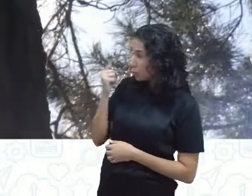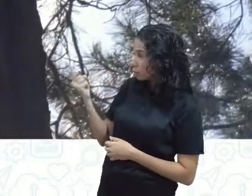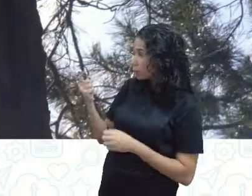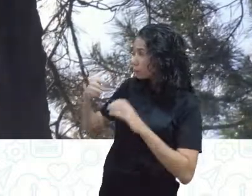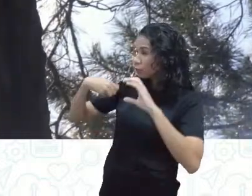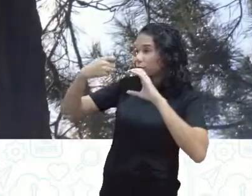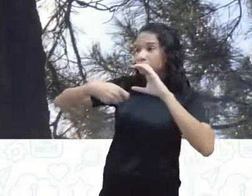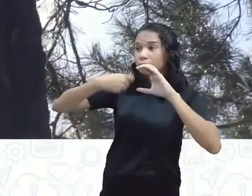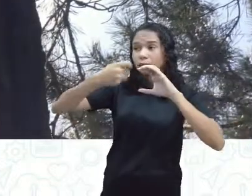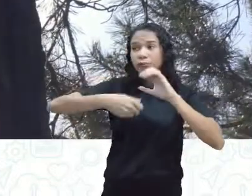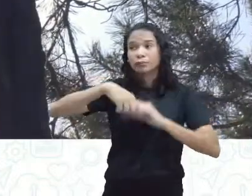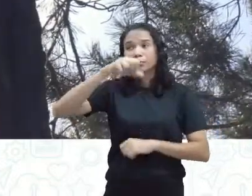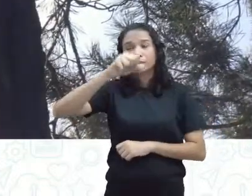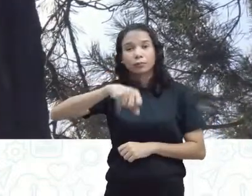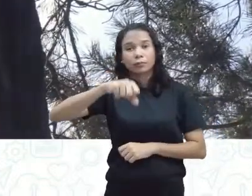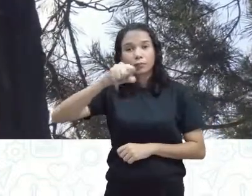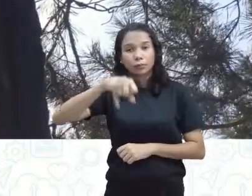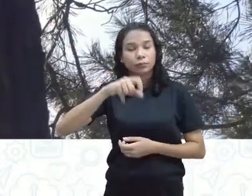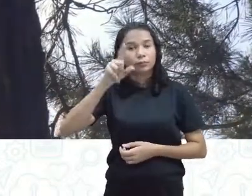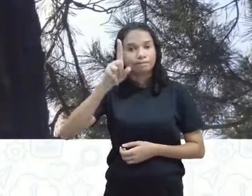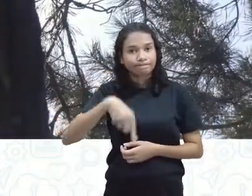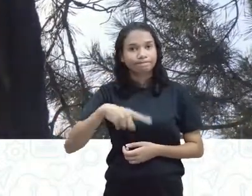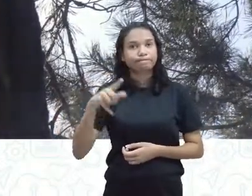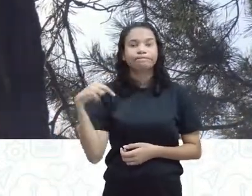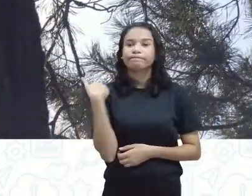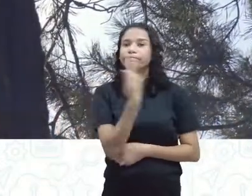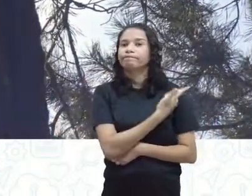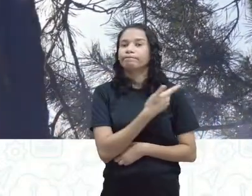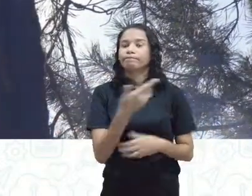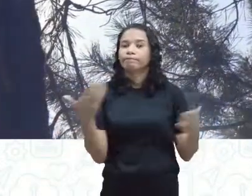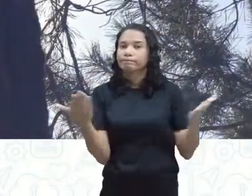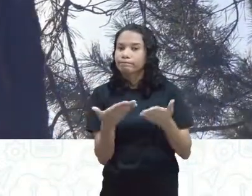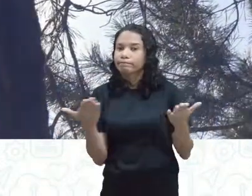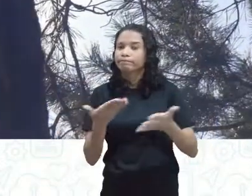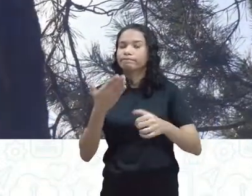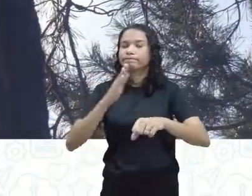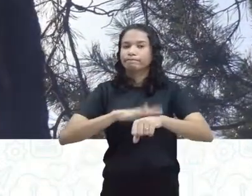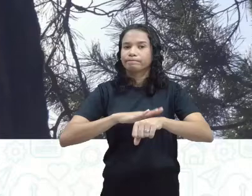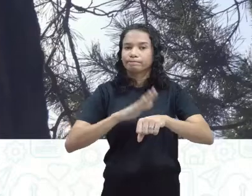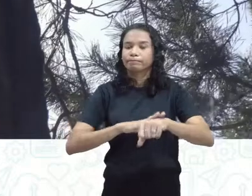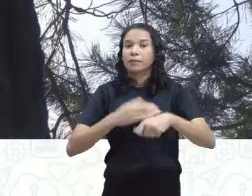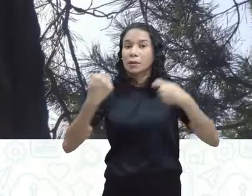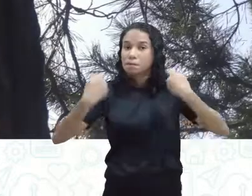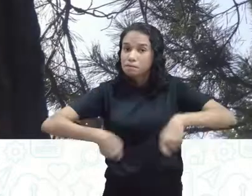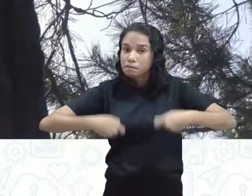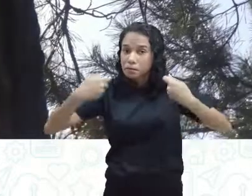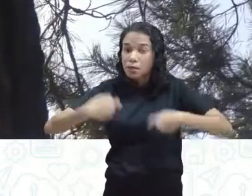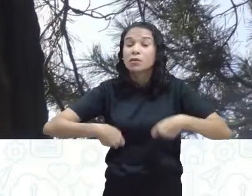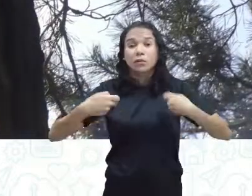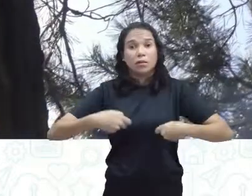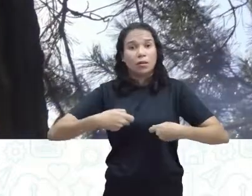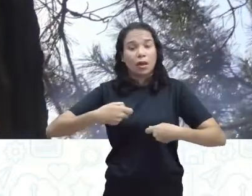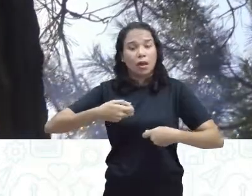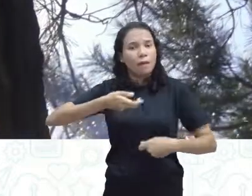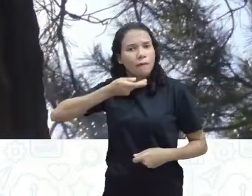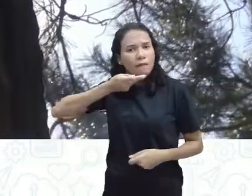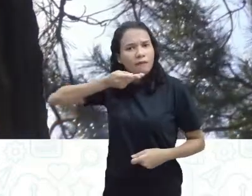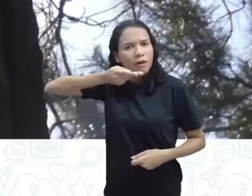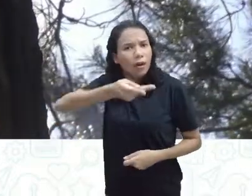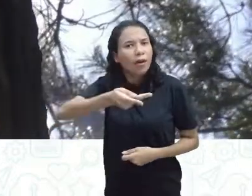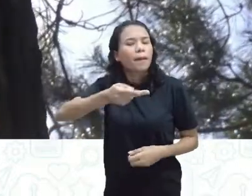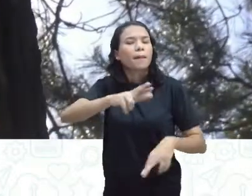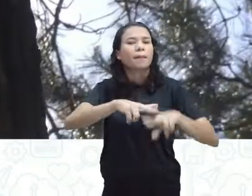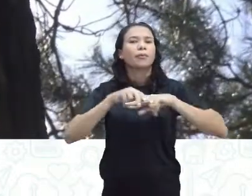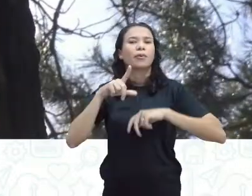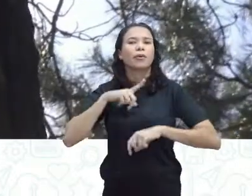vídeo, né? A gente vive, gente, um momento, né, que a gente precisa falar. Por isso que a gente